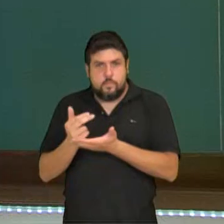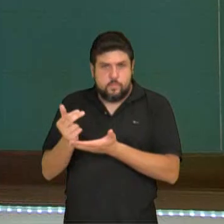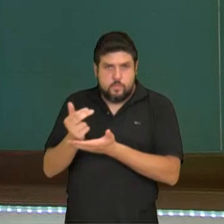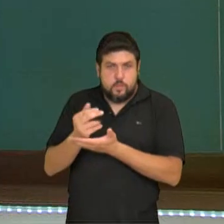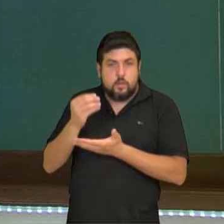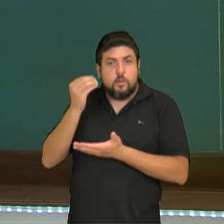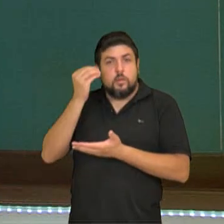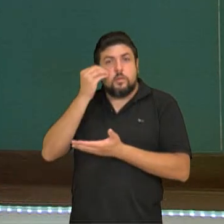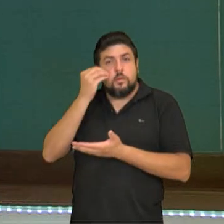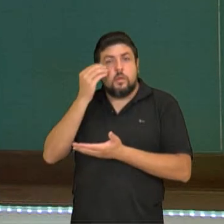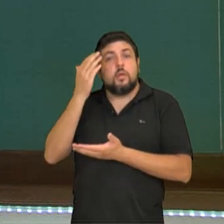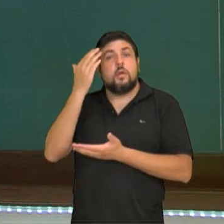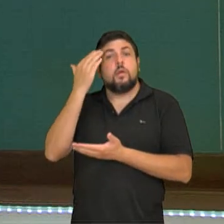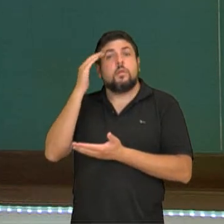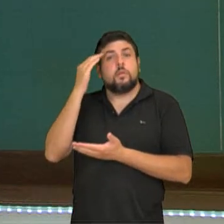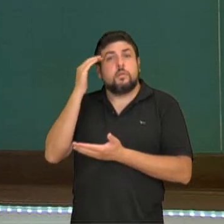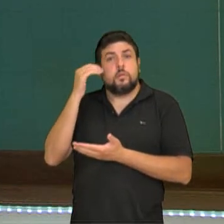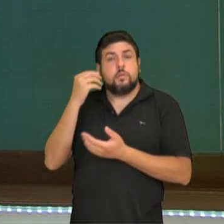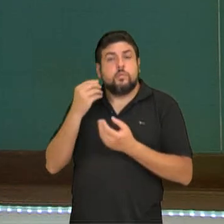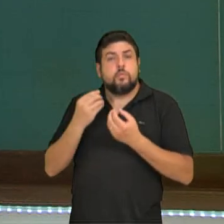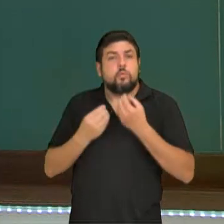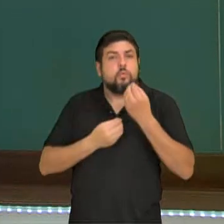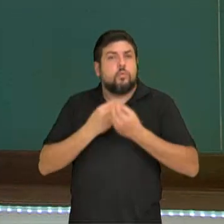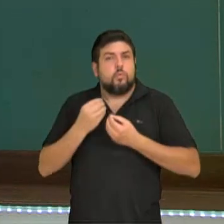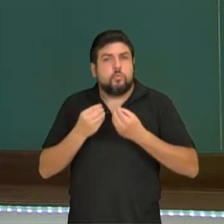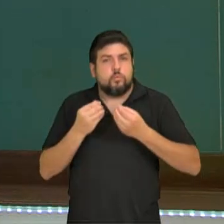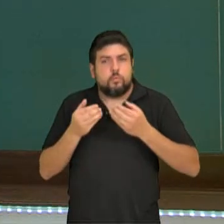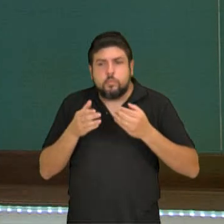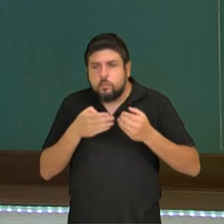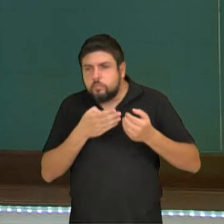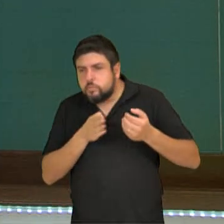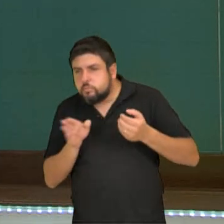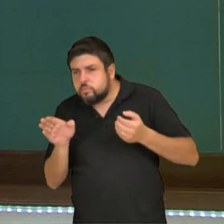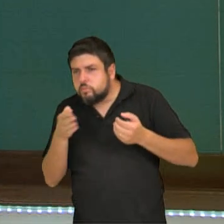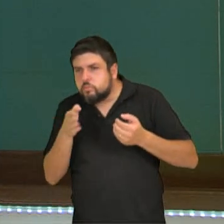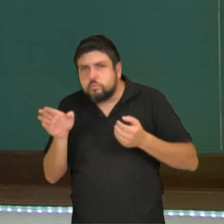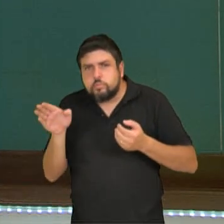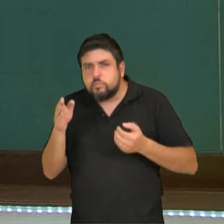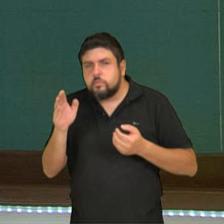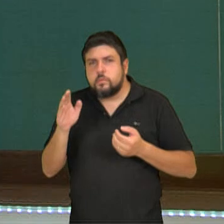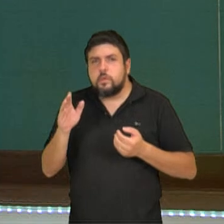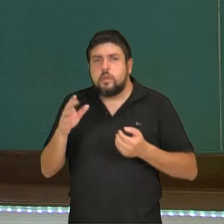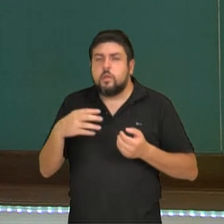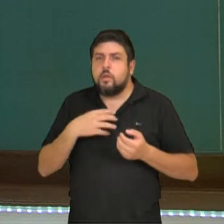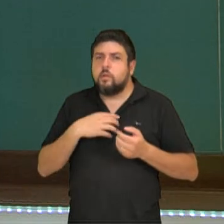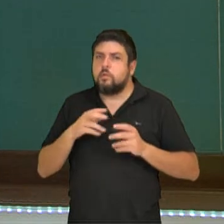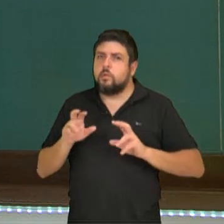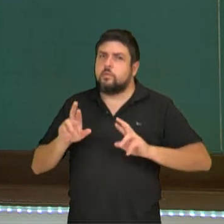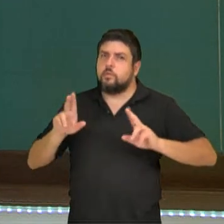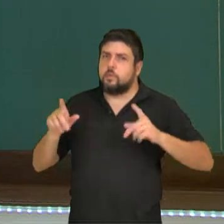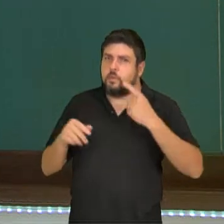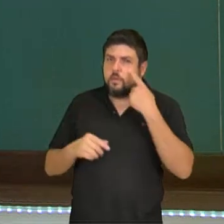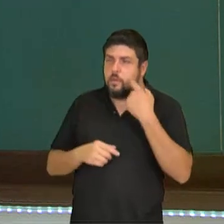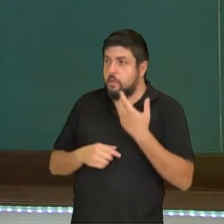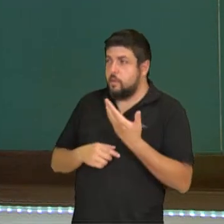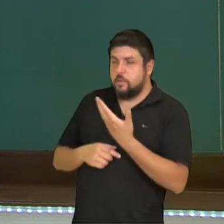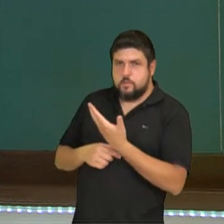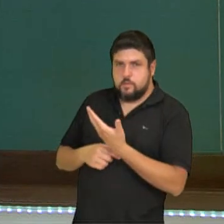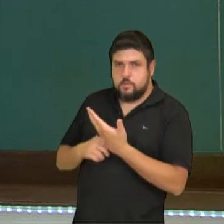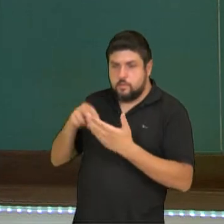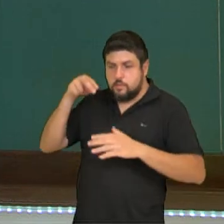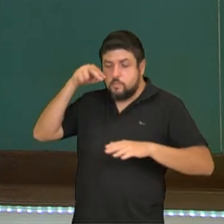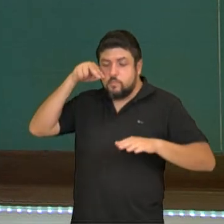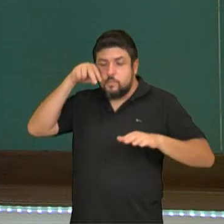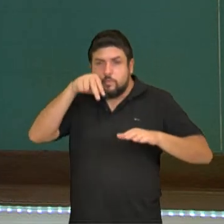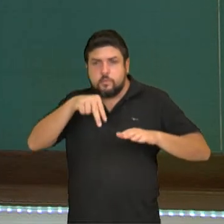o sentido da orientação. É vocês se orientarem, saber se orientar vendo de um plano diferente, no caso aqui, vendo de cima.